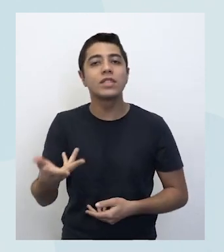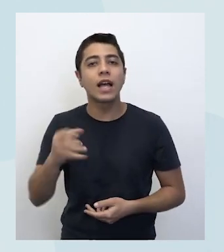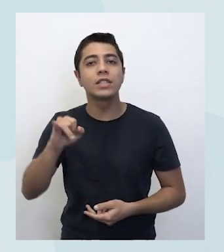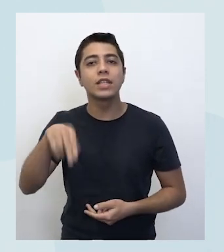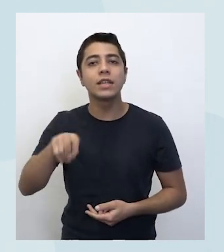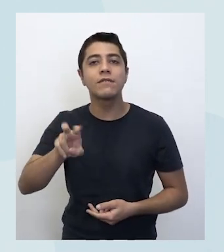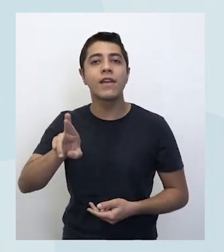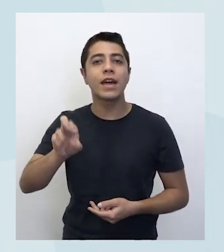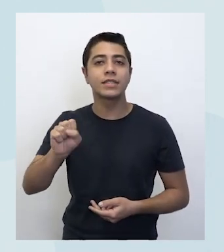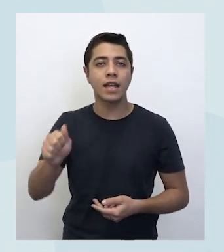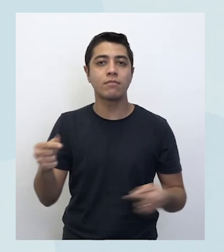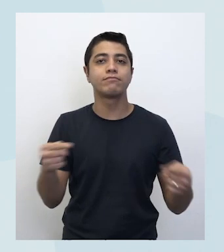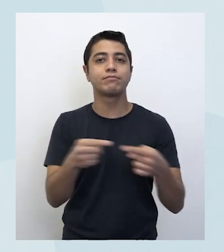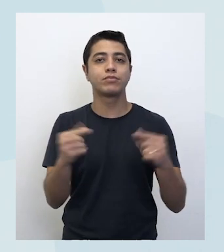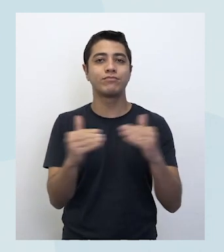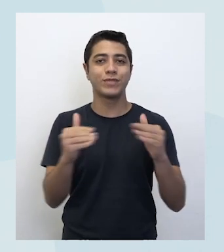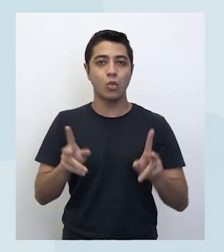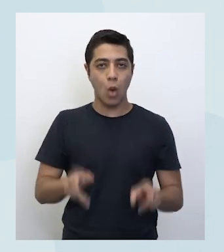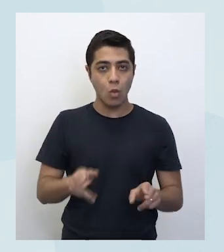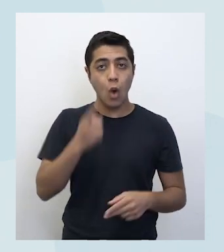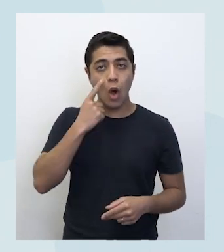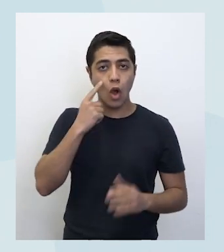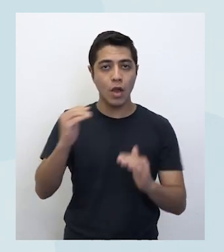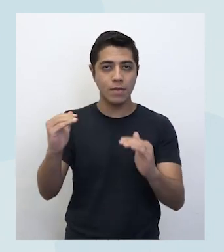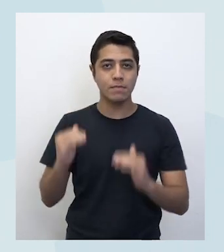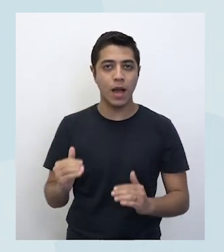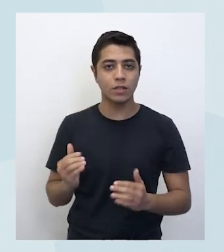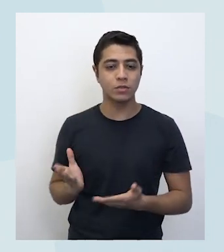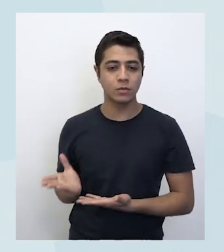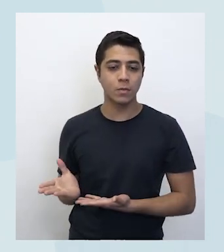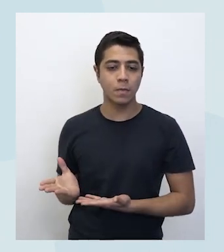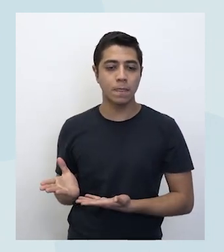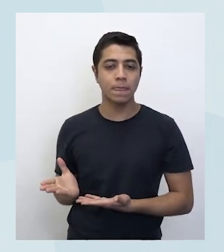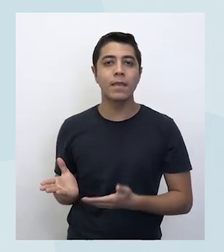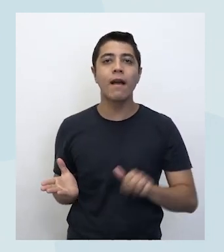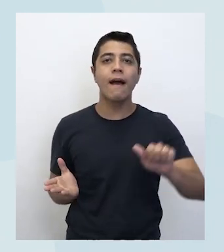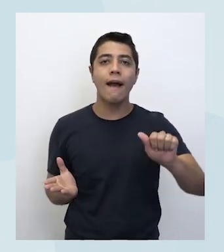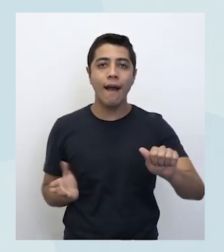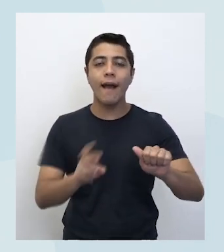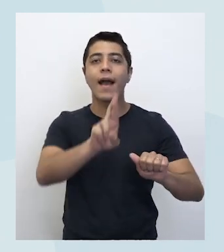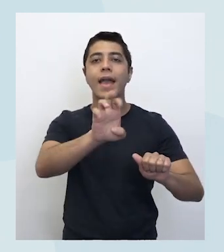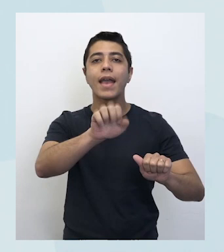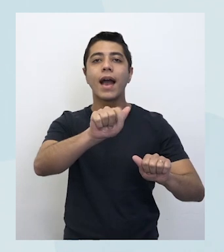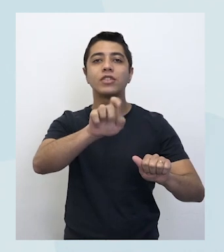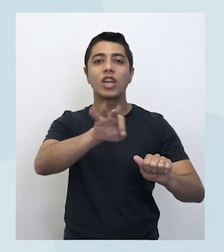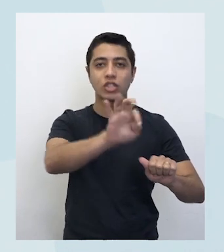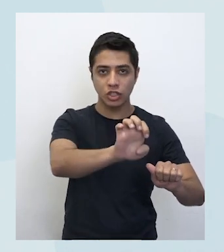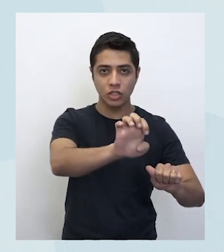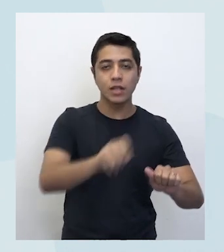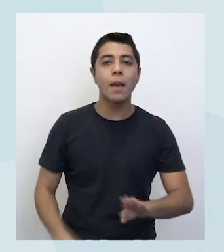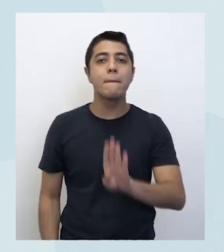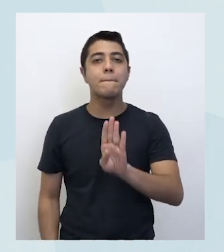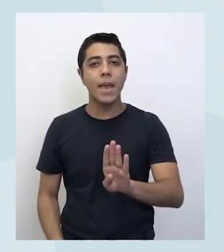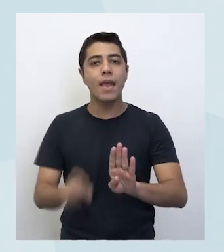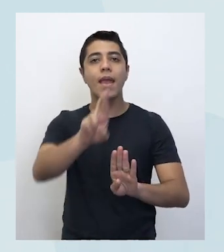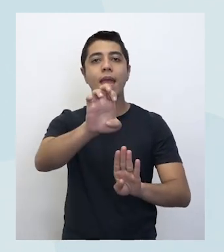um reagente A com mais um reagente B, que vai me dar um produto um produto C e um produto D. E